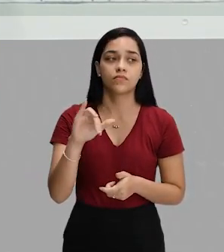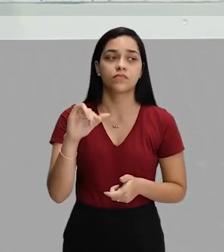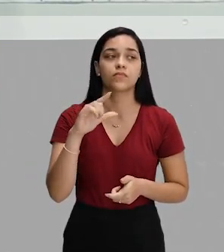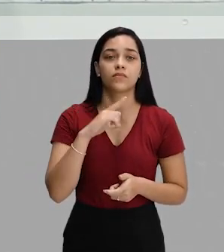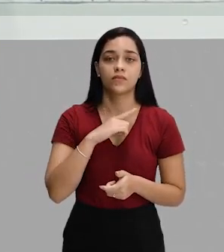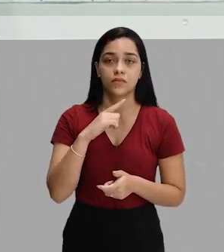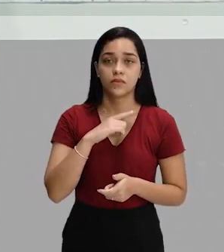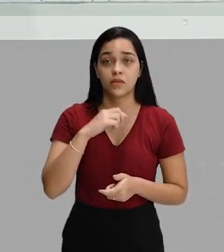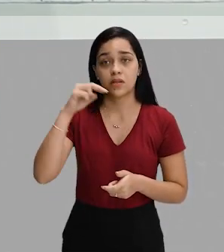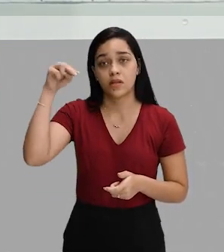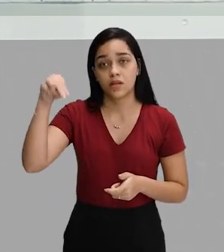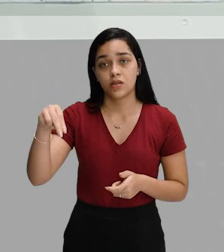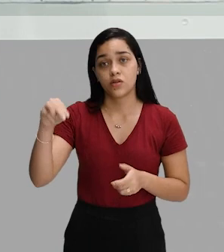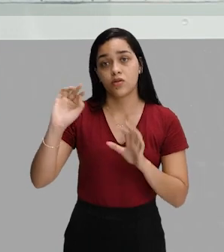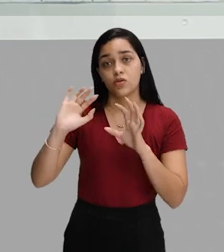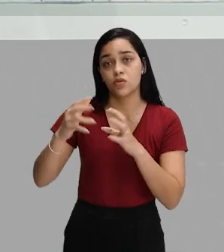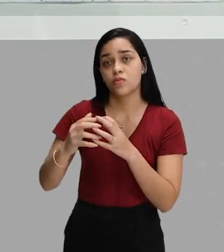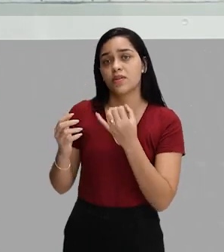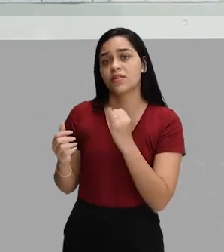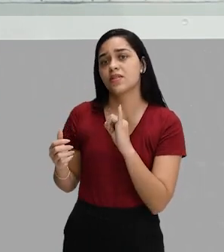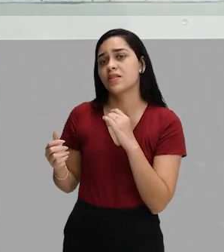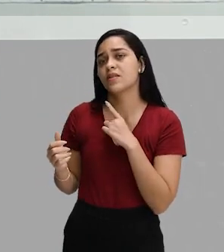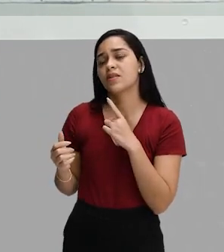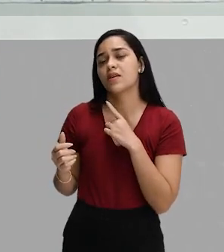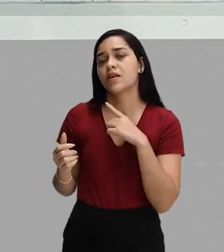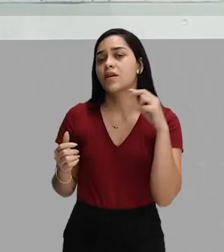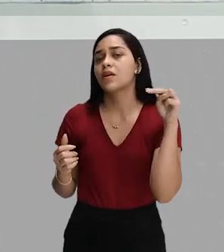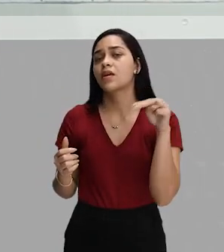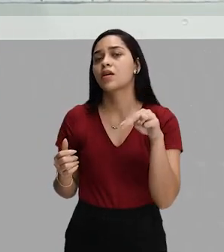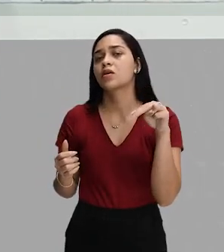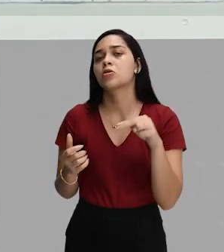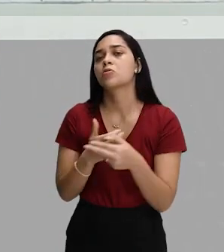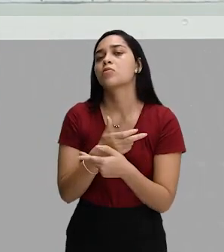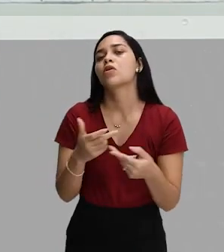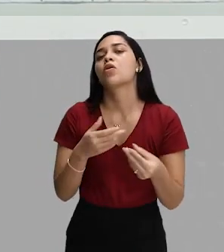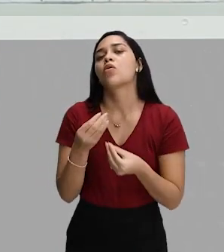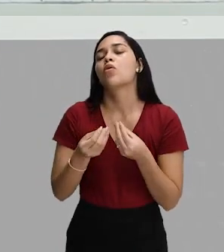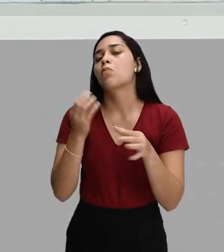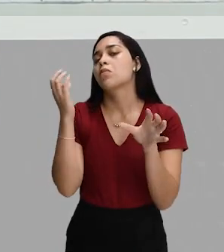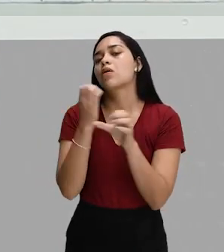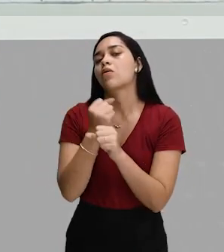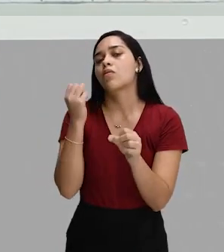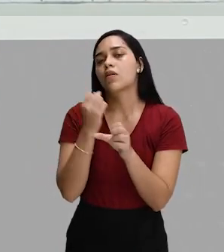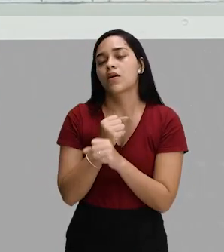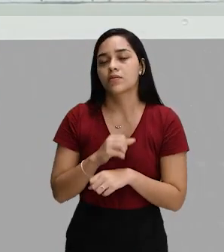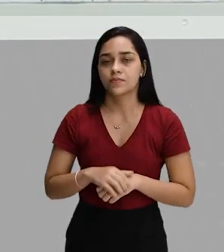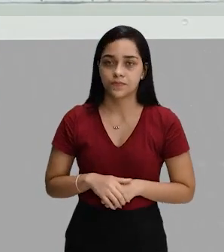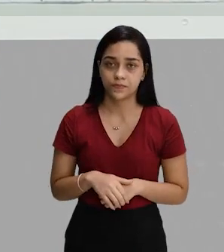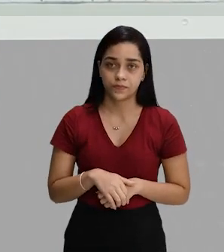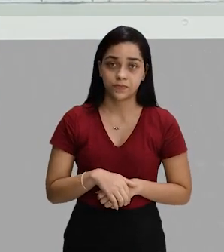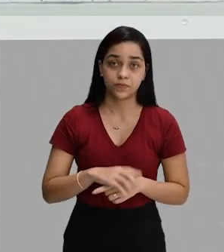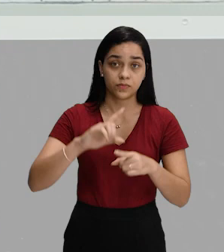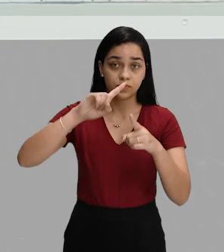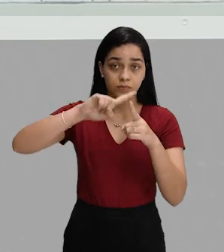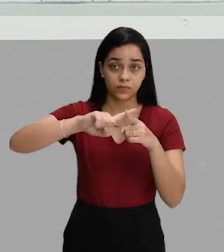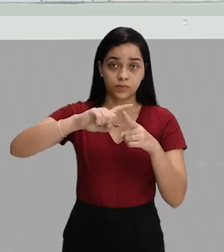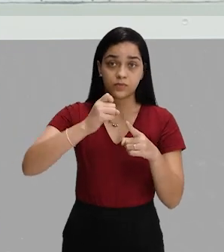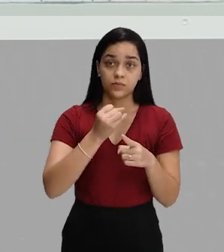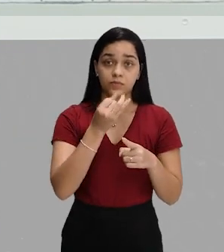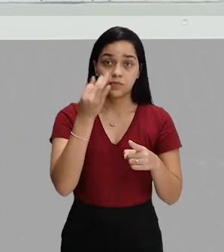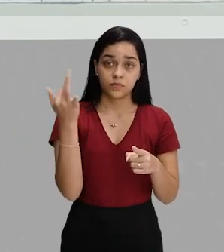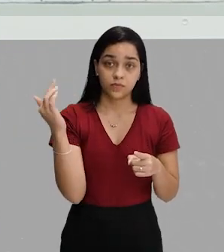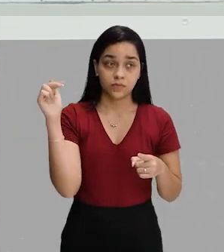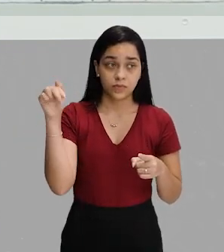até N clubes. E se eu tiver, Thiago, N clubes, como é que eu faço para calcular? Você vai multiplicar a